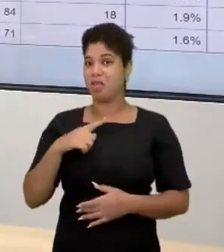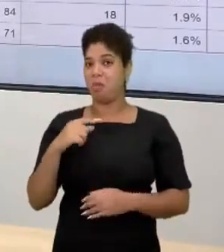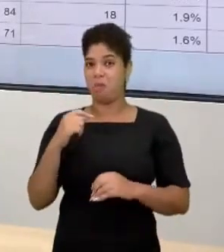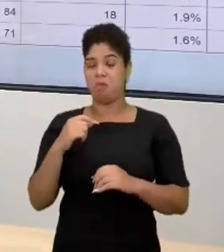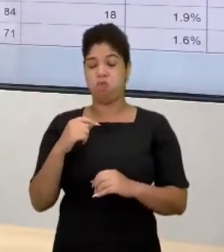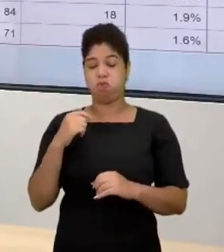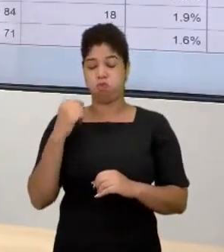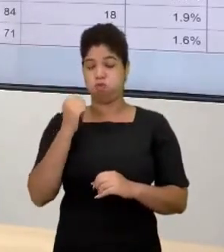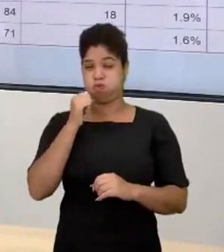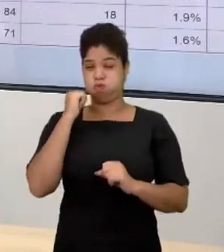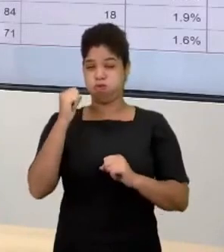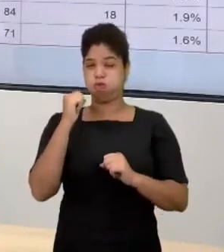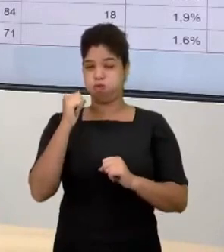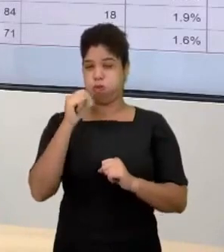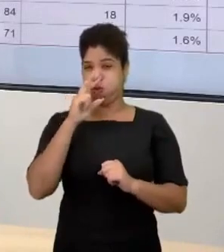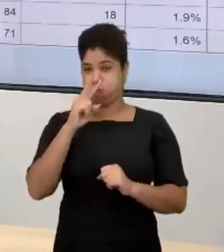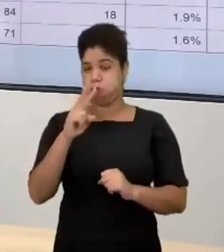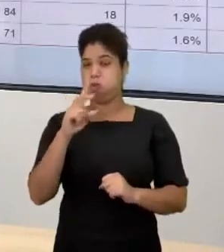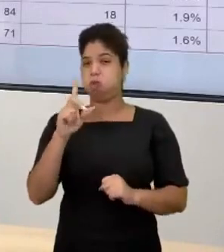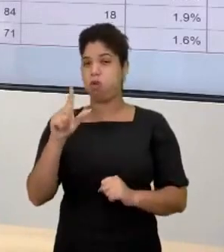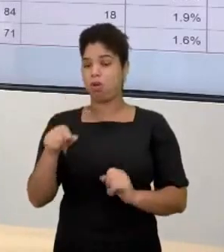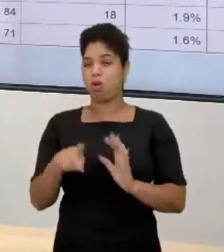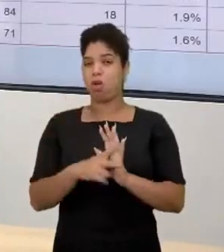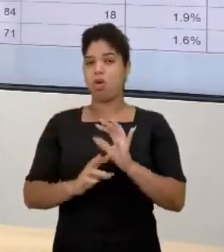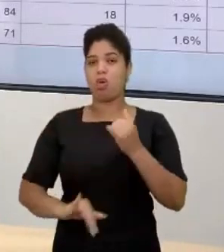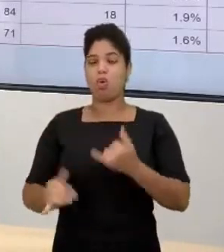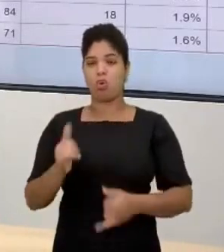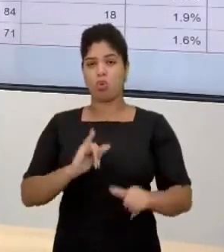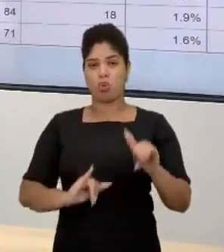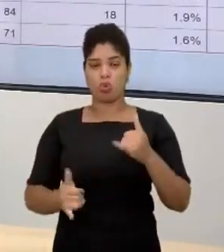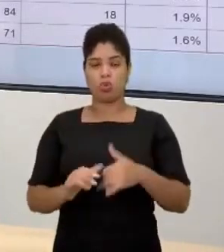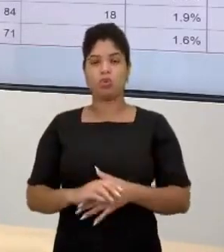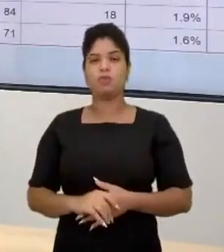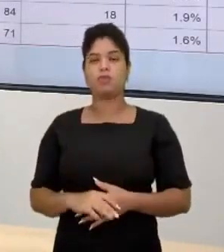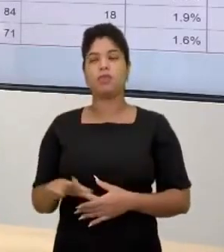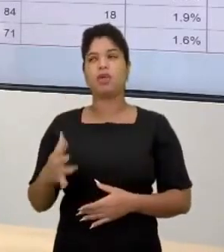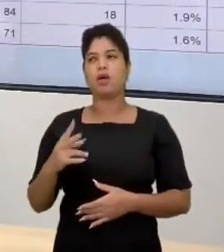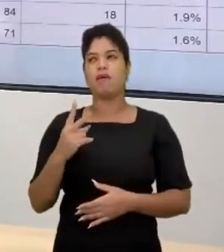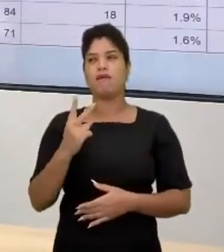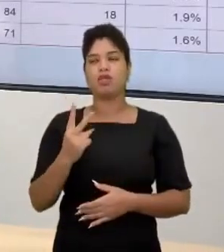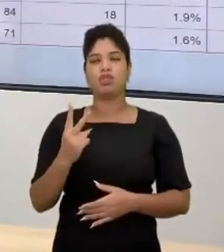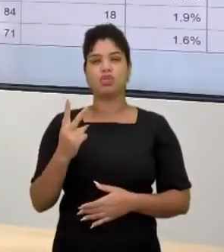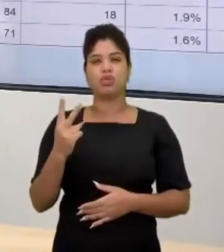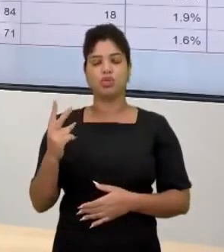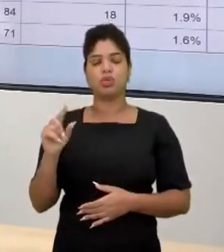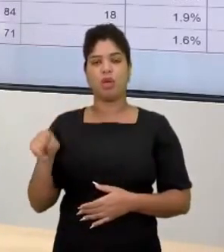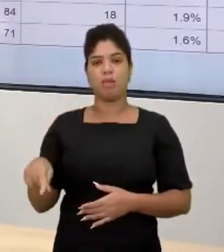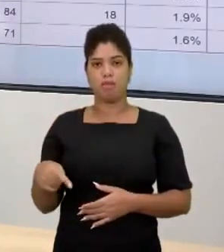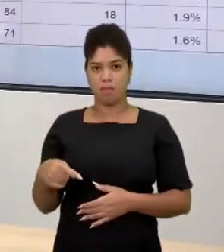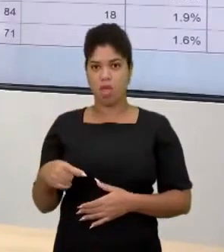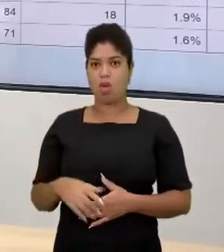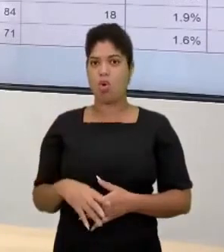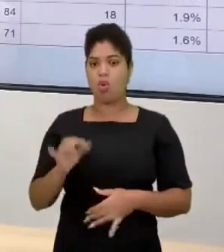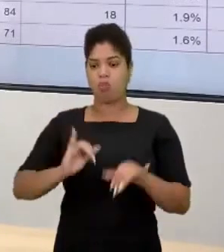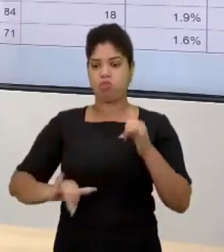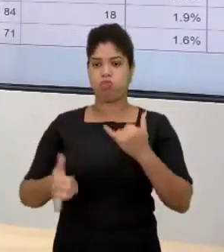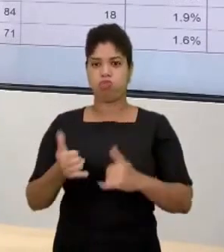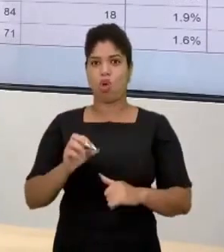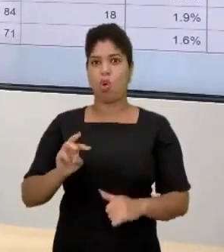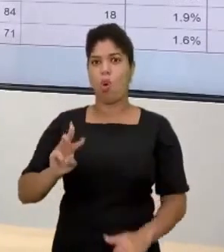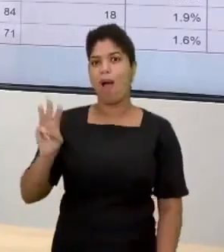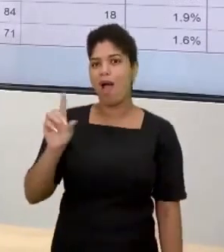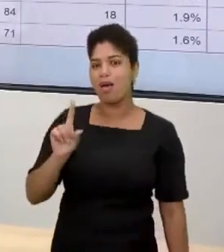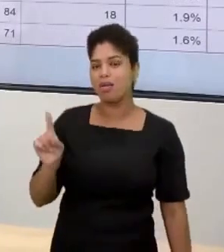potencial hidrelétrico, né, de energia, né, são mais de 22 mil megawatts aí de potencial, né, perante